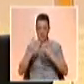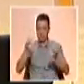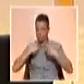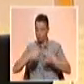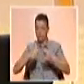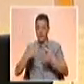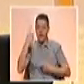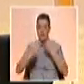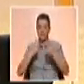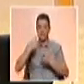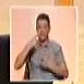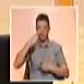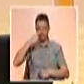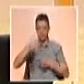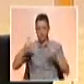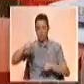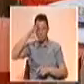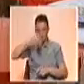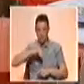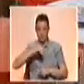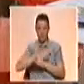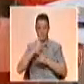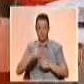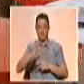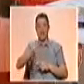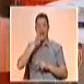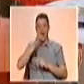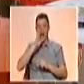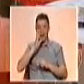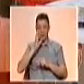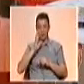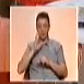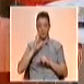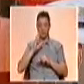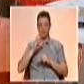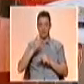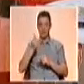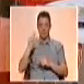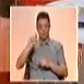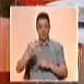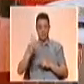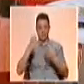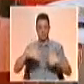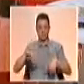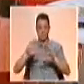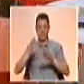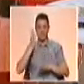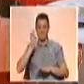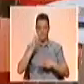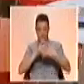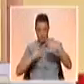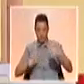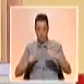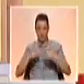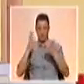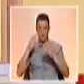as pessoas muitas vezes não têm essa noção. E, de facto, a água, se calhar, é de facto, a utility mais barata que nós temos nas nossas casas. Nós pagamos, de uma forma geral,